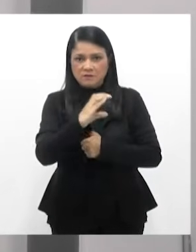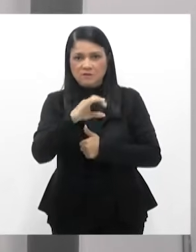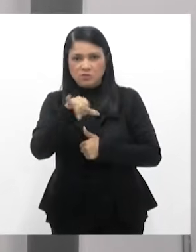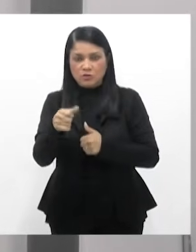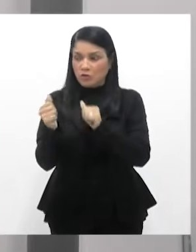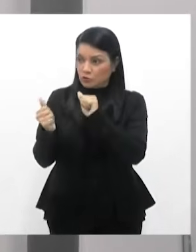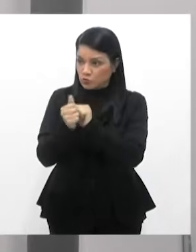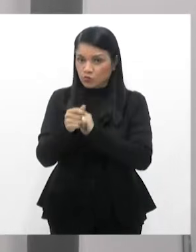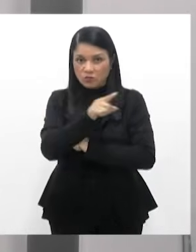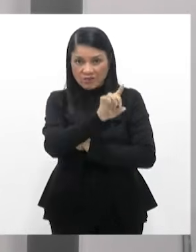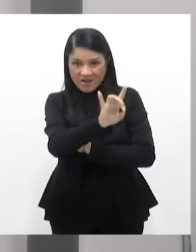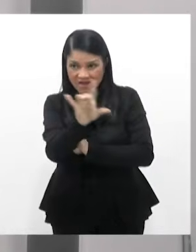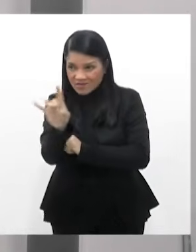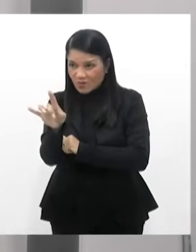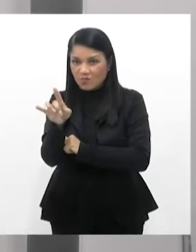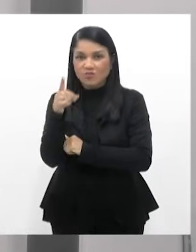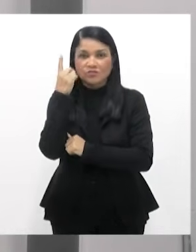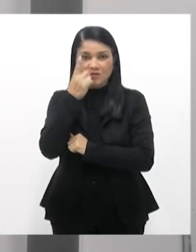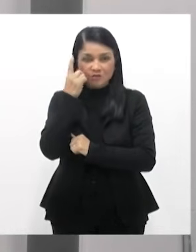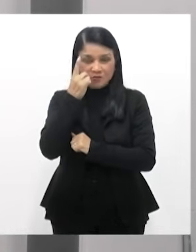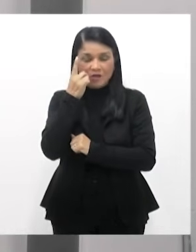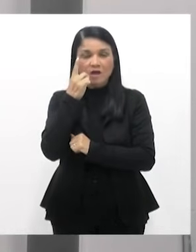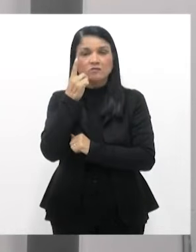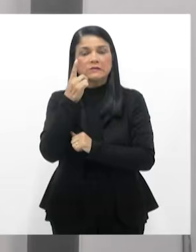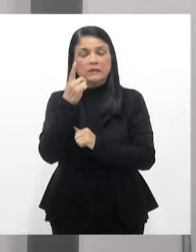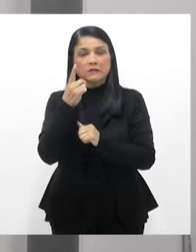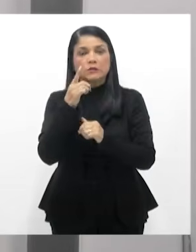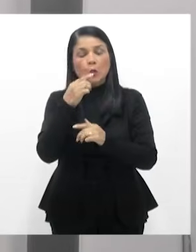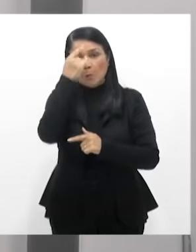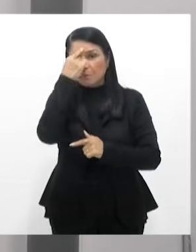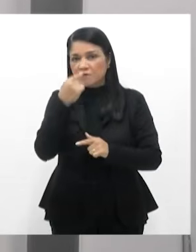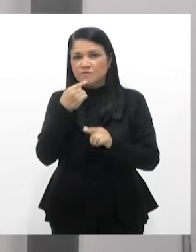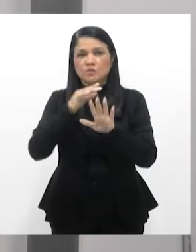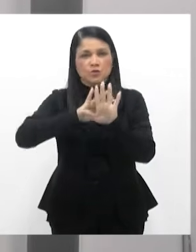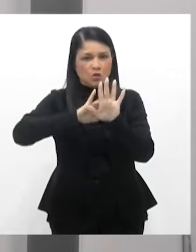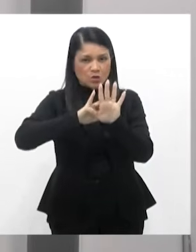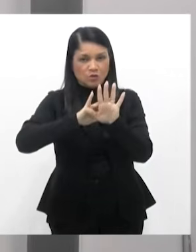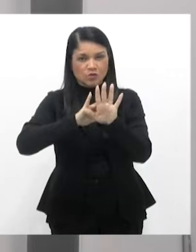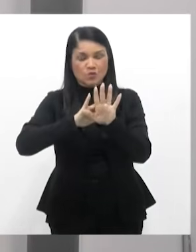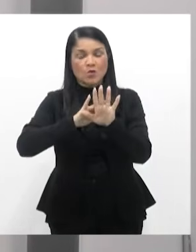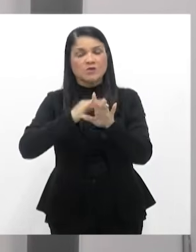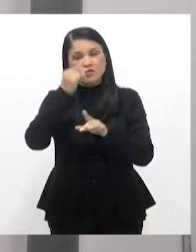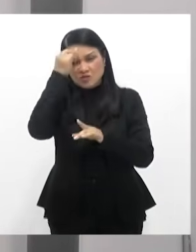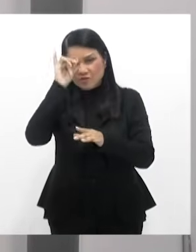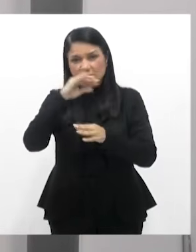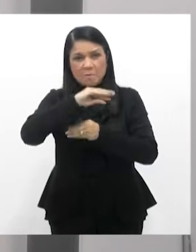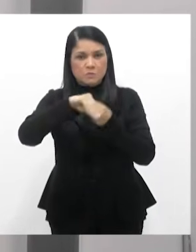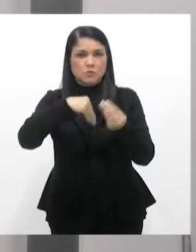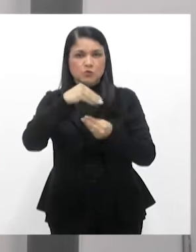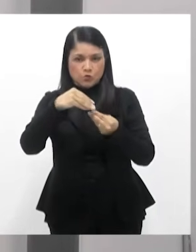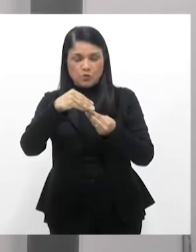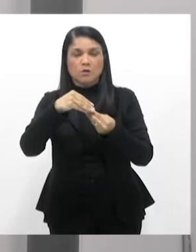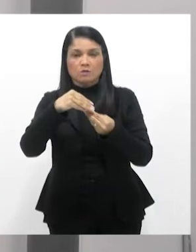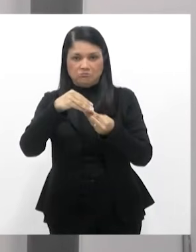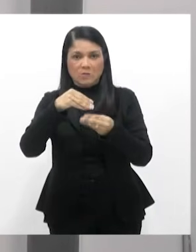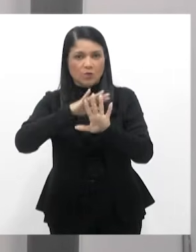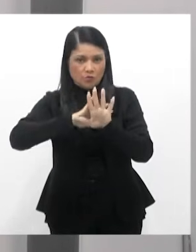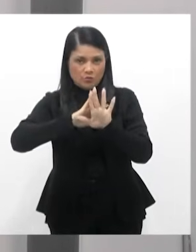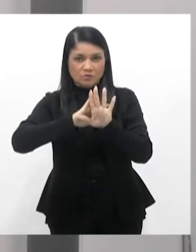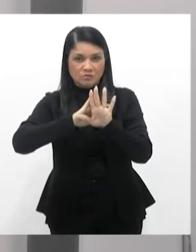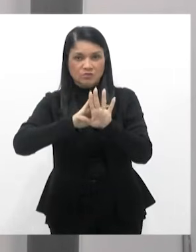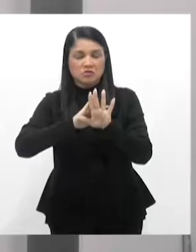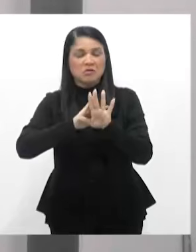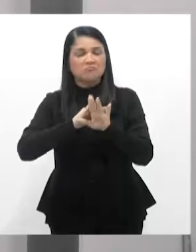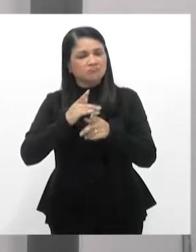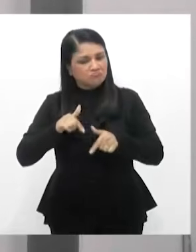Vossas Excelências, que cada um aqui tem o seu perfil ideológico, sim, mas a gente não mistura na medida do possível e tem feito isso com sucesso. E